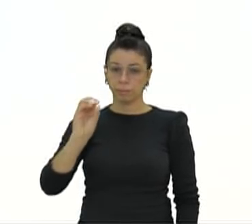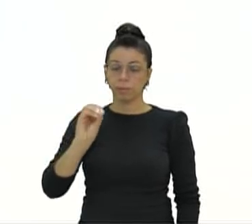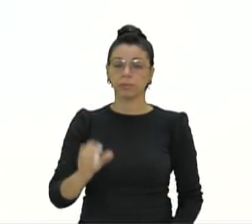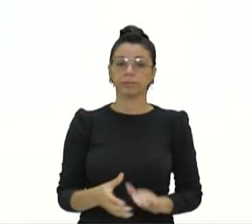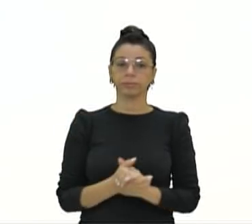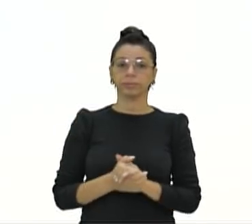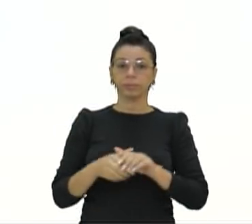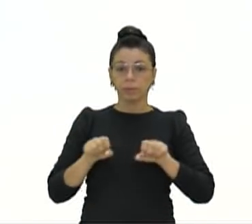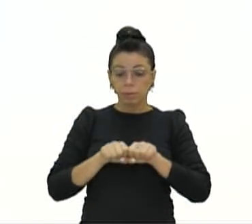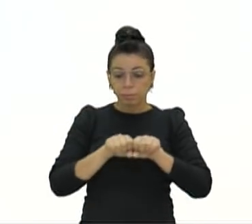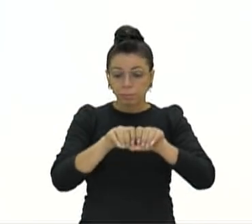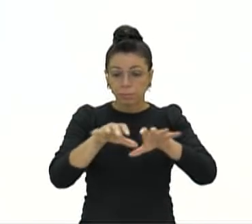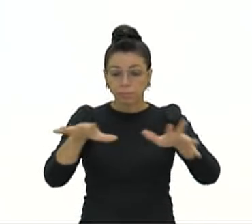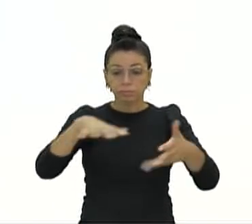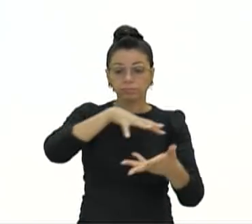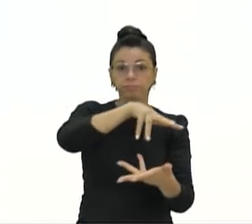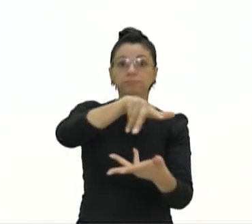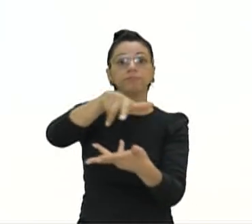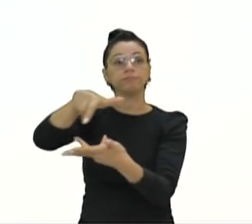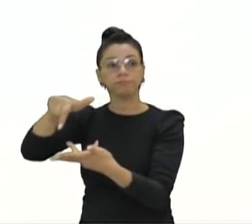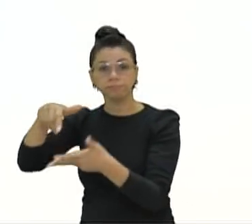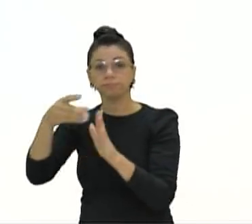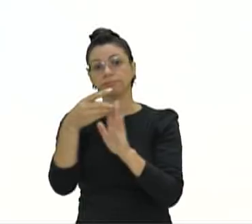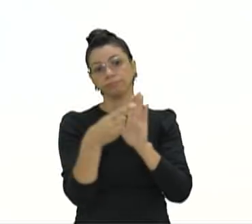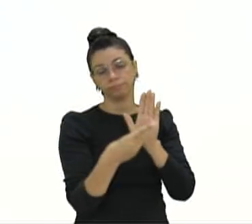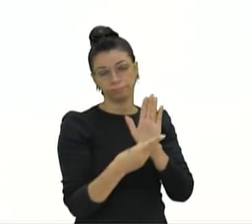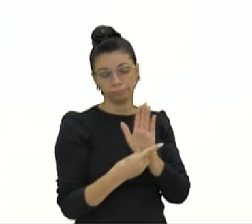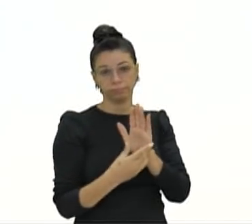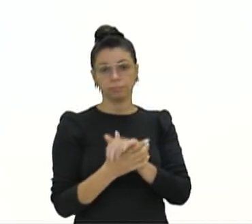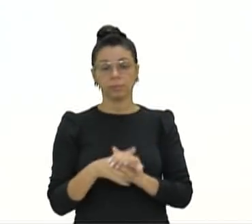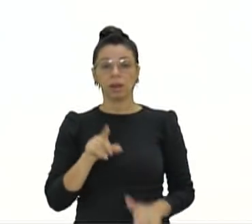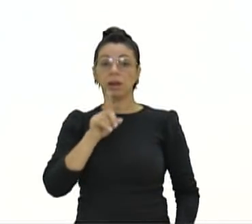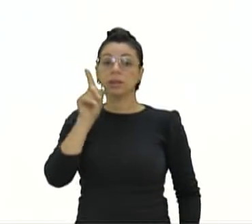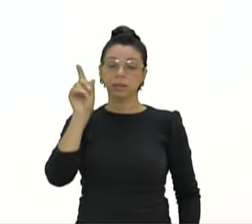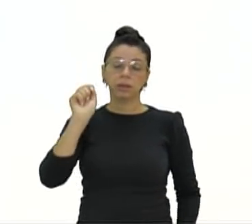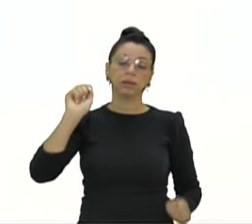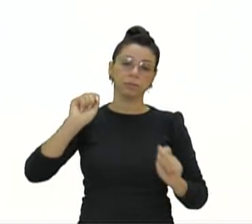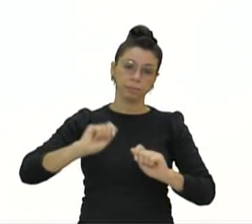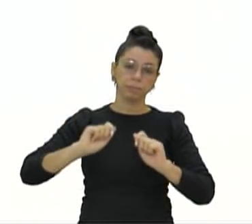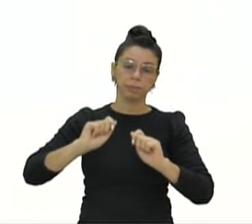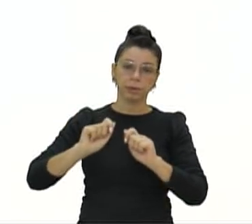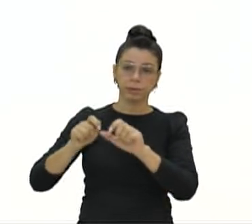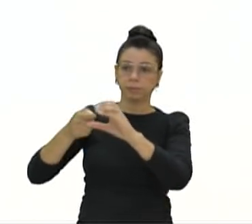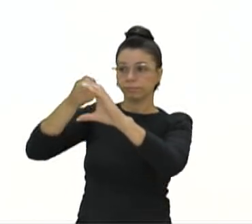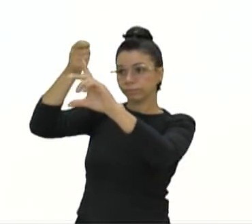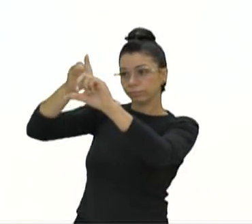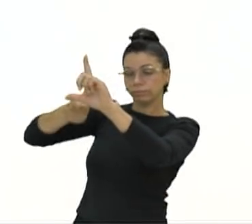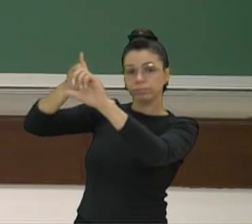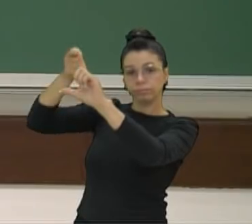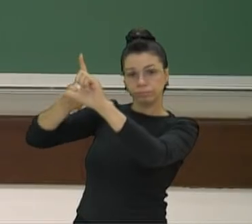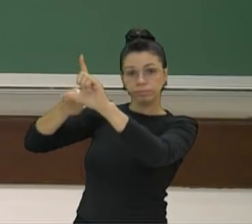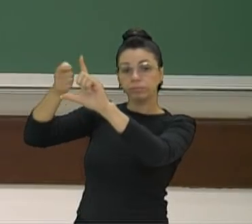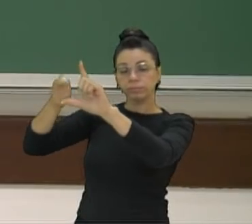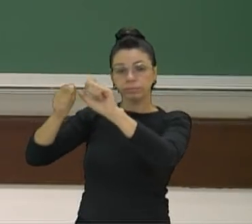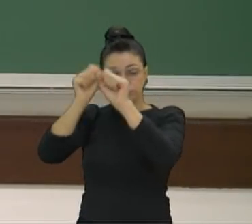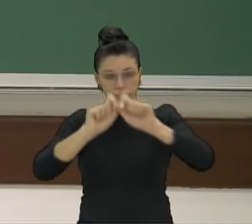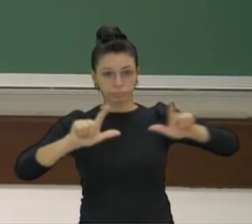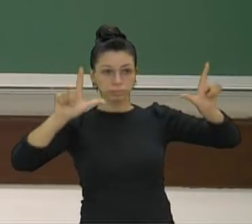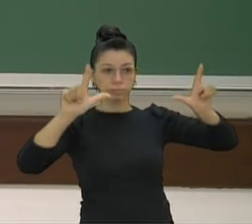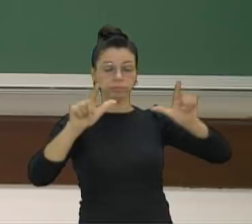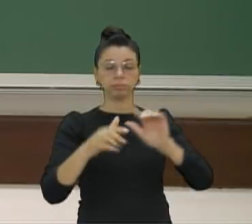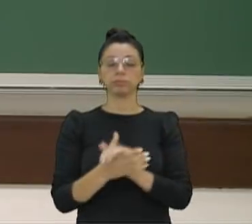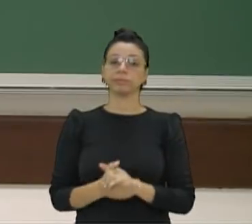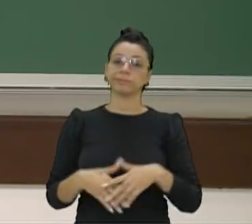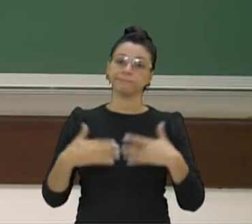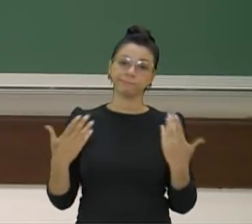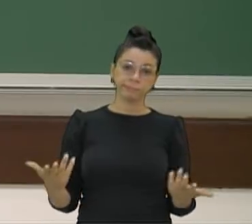mundial. Então todas essas matérias você pode conferir pelo QR Code. E aí, né, desde então a nossa